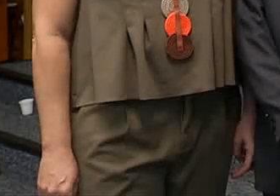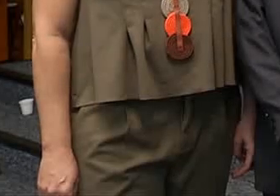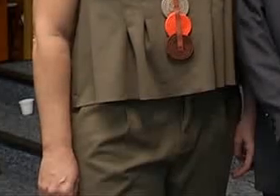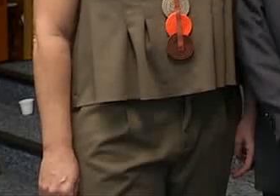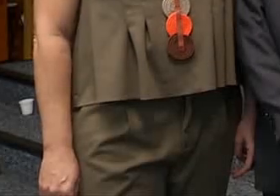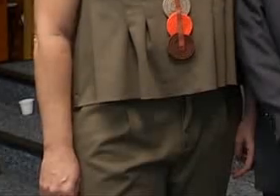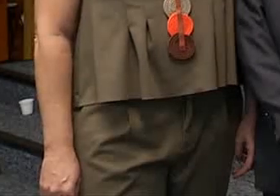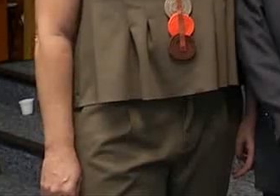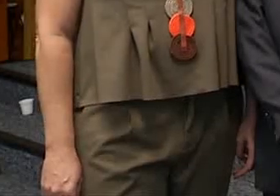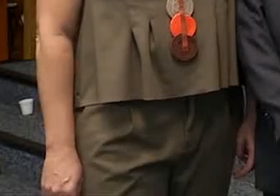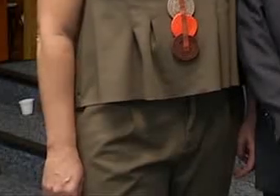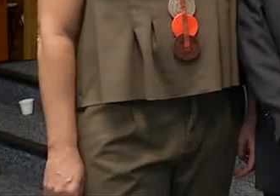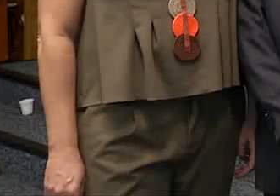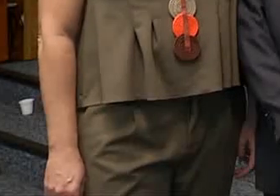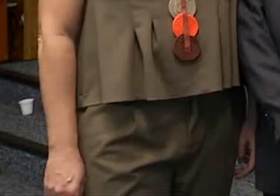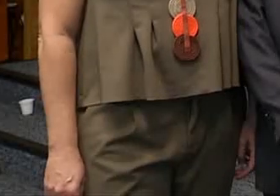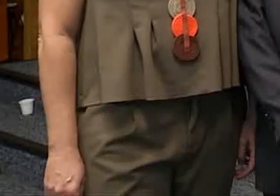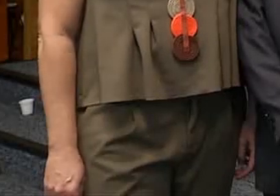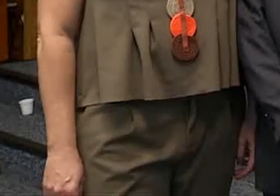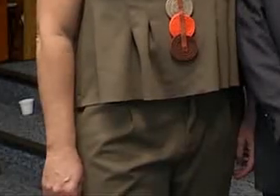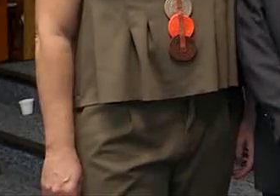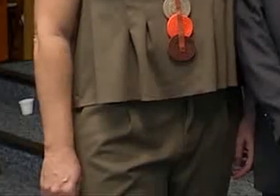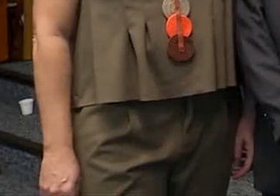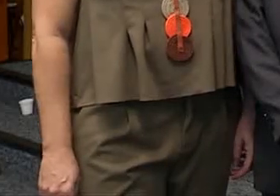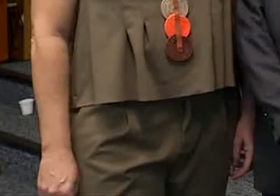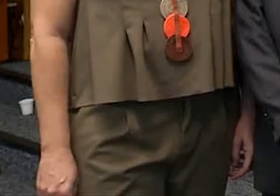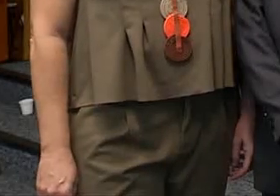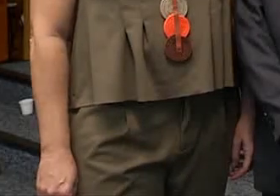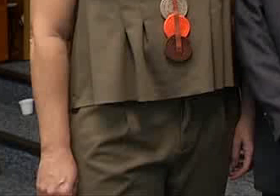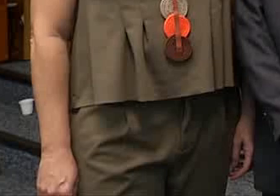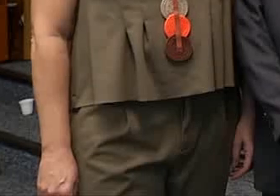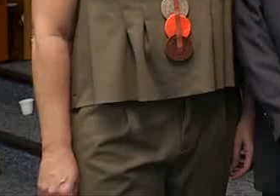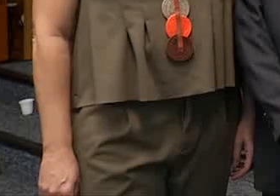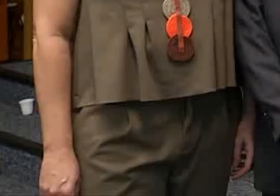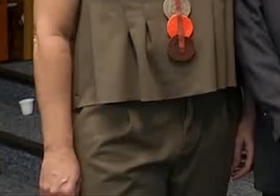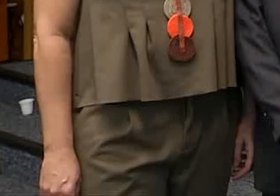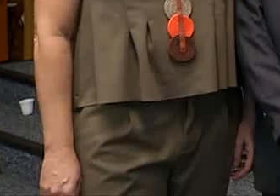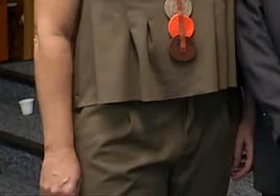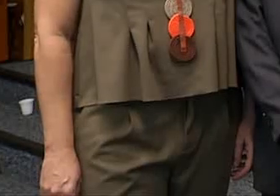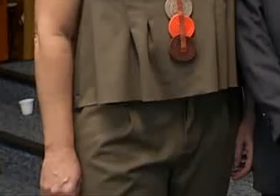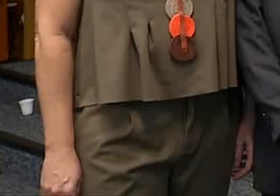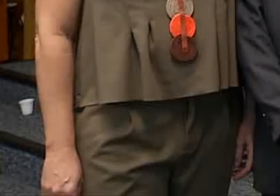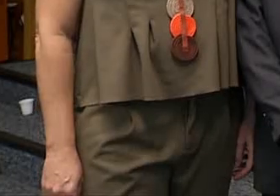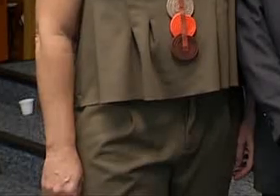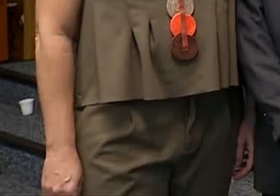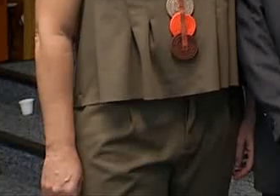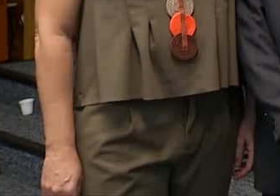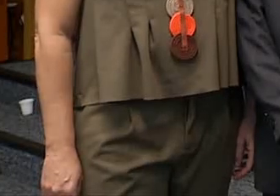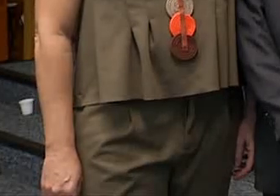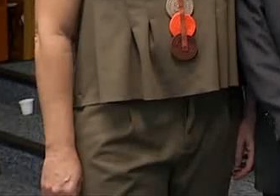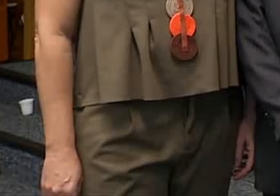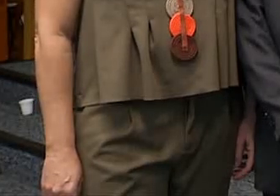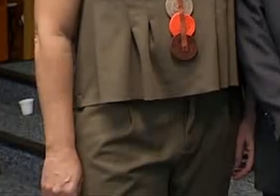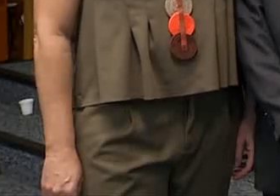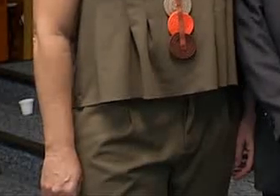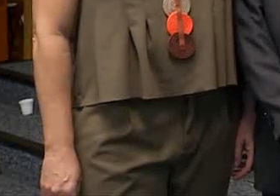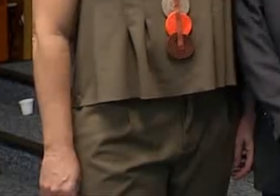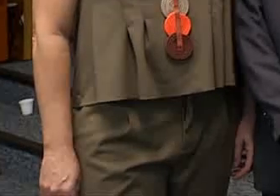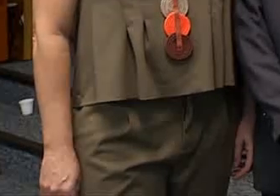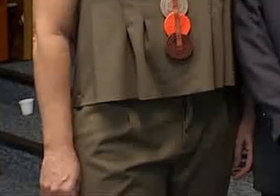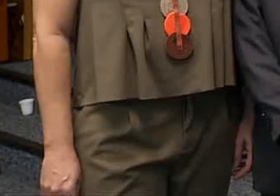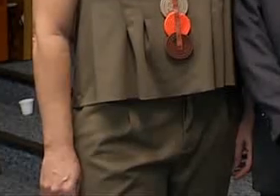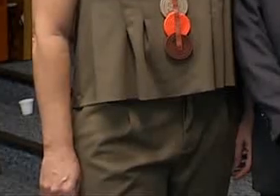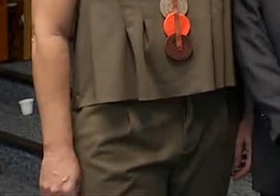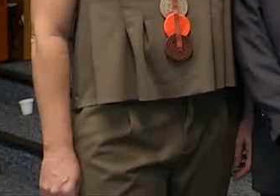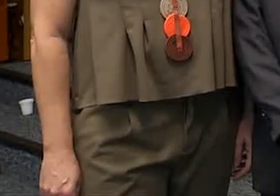Paulo. Em 2001, concluiu seu doutorado e foi aprovado para uma vaga de professor na PUC. Foi a concretização de um sonho de